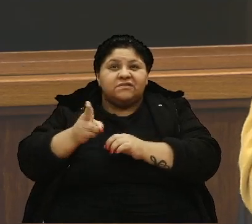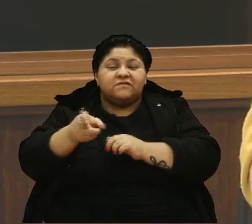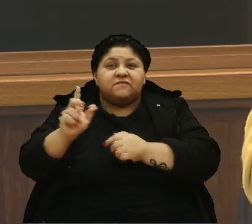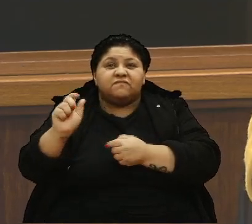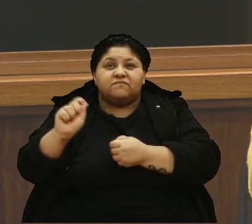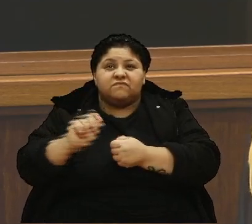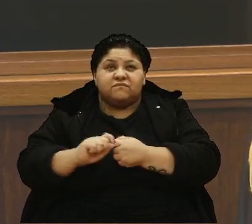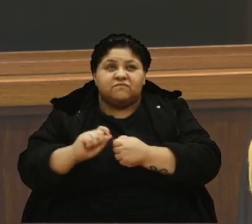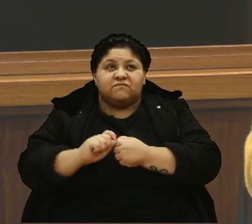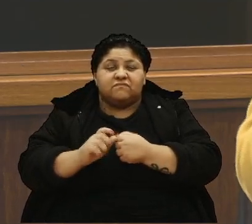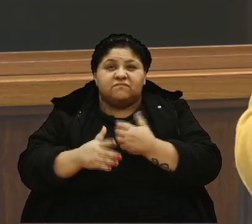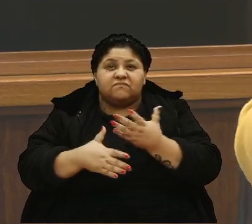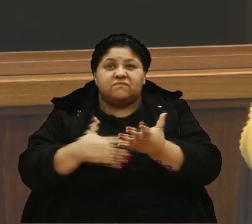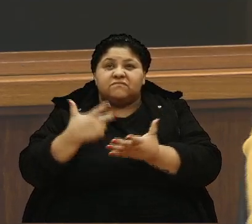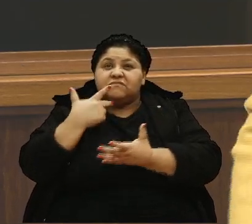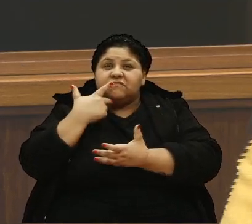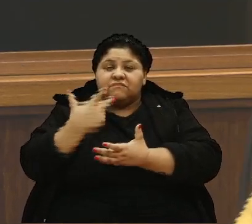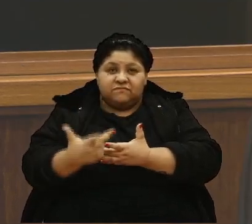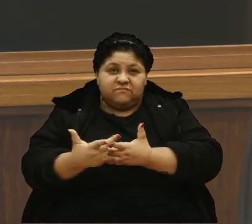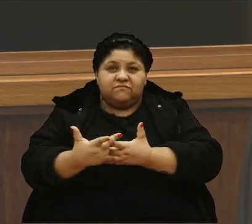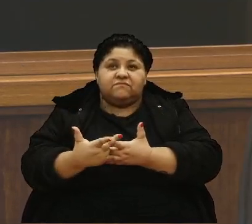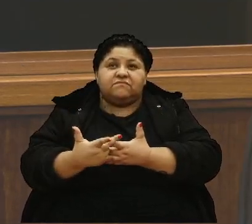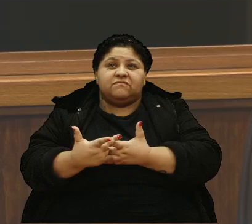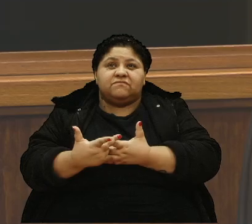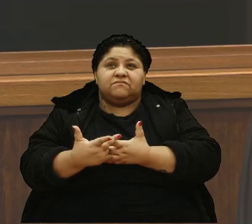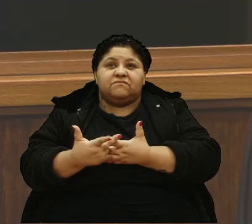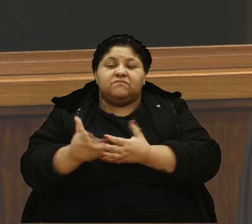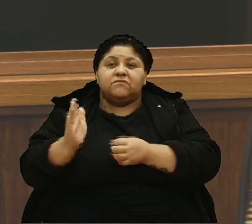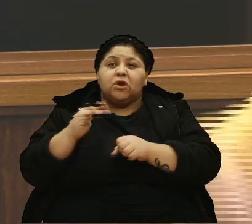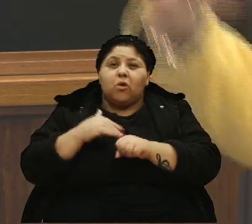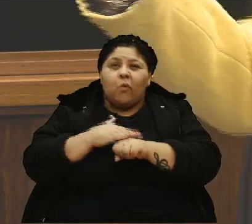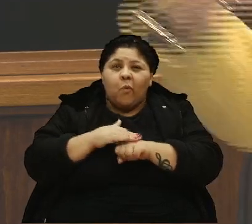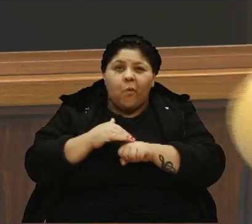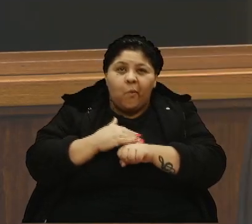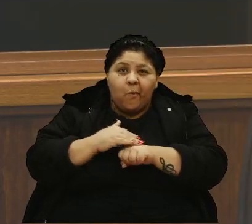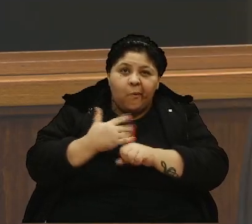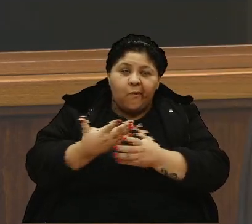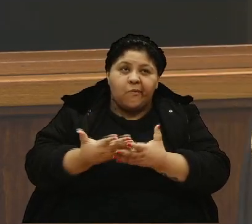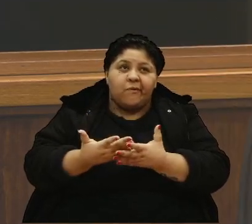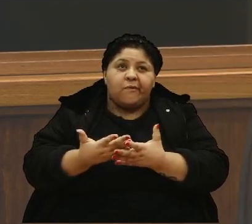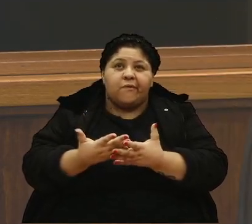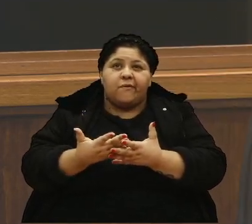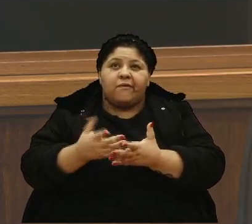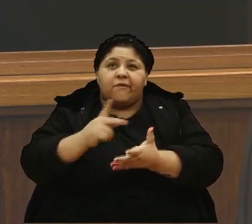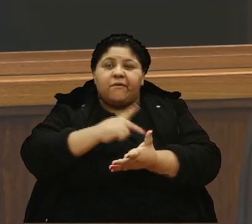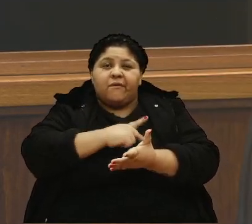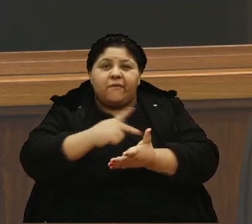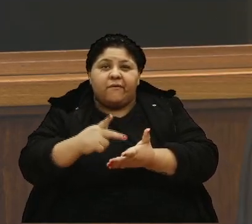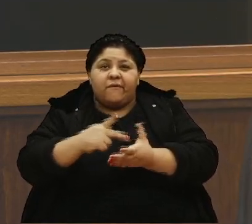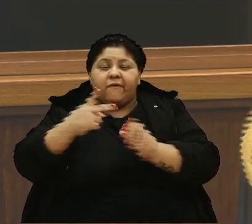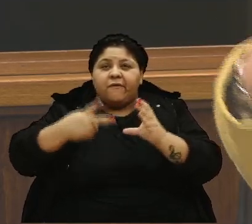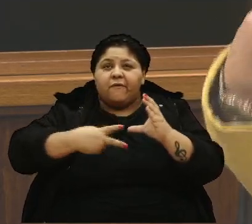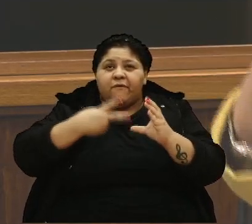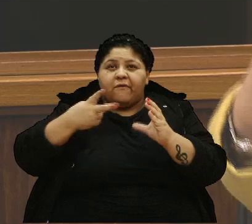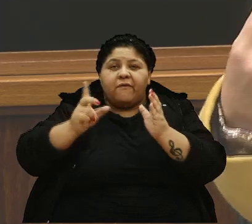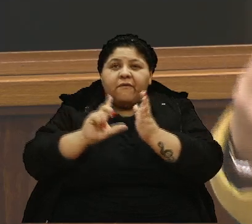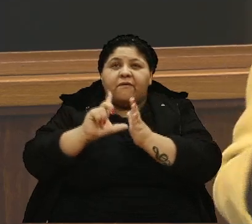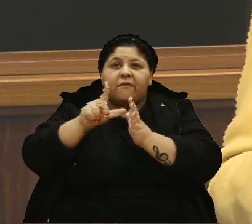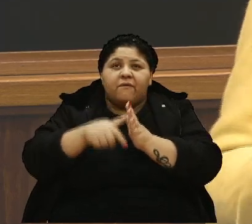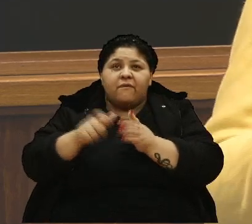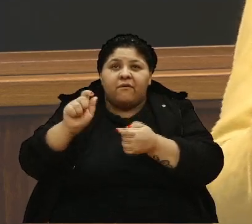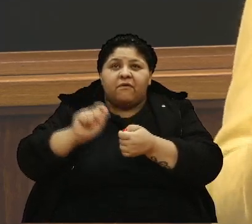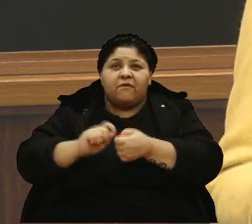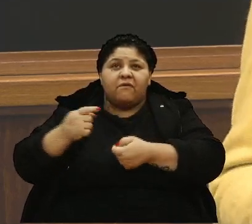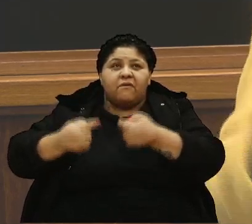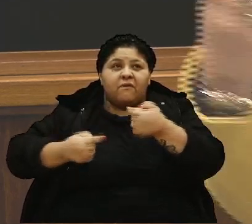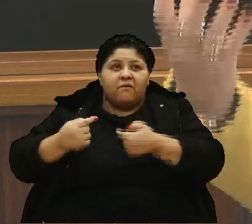esta fala, inclusive conversamos com o presidente da Câmara e logo vamos fazer um